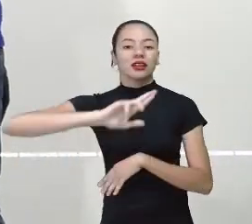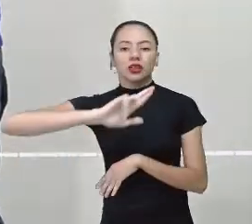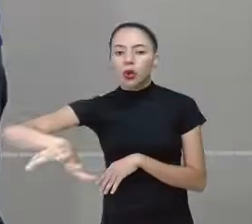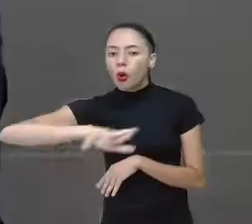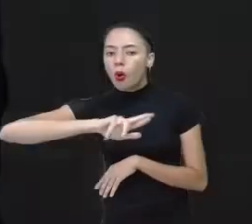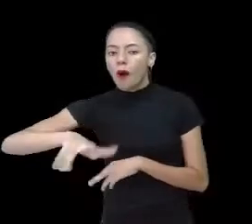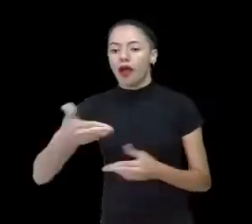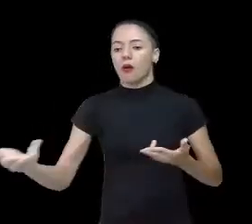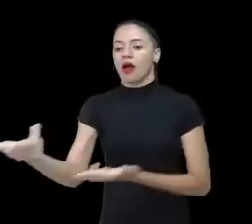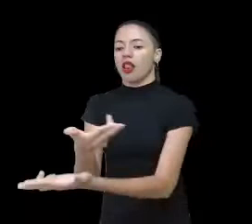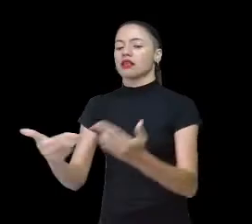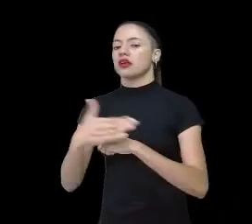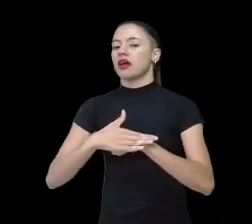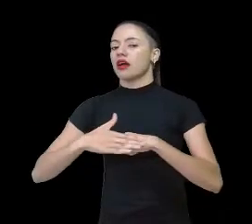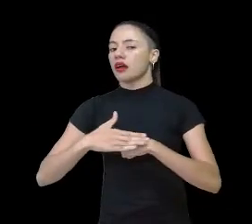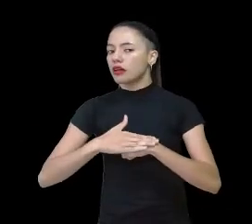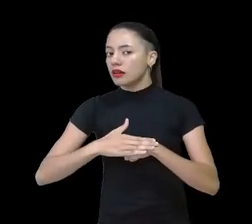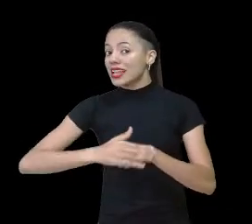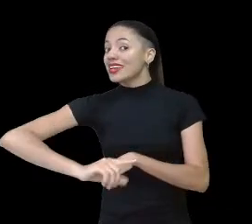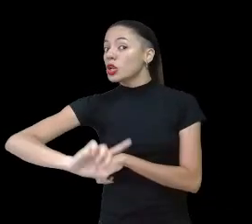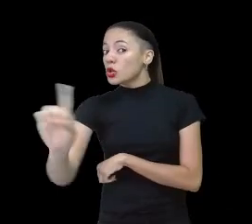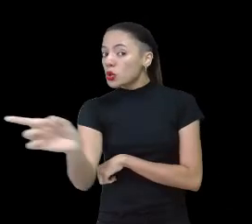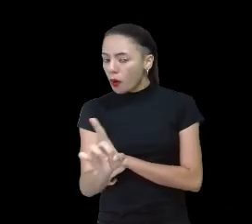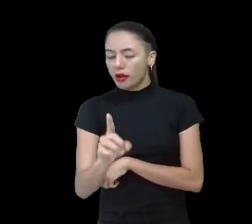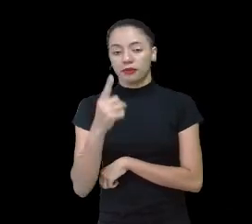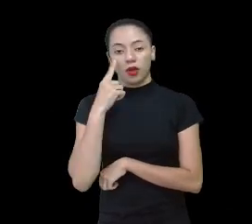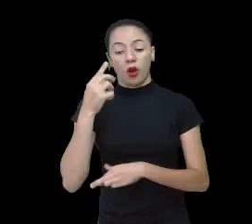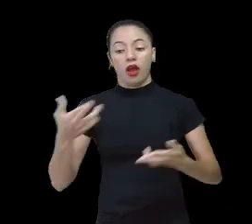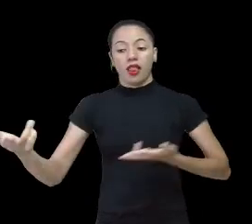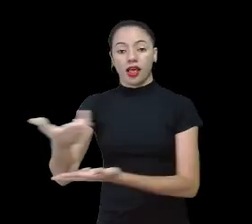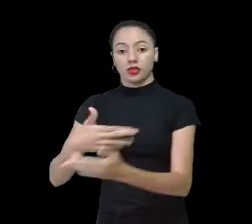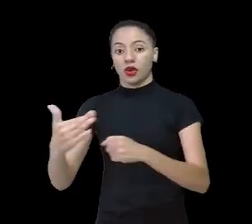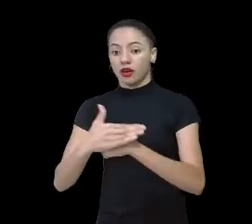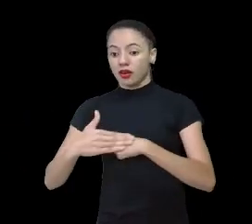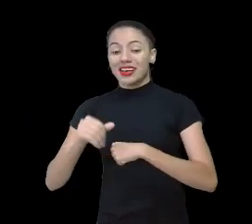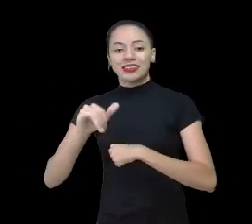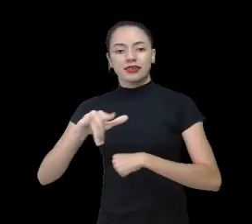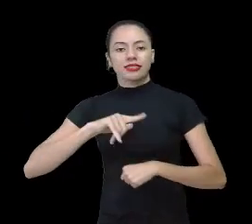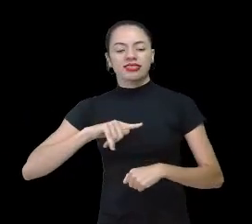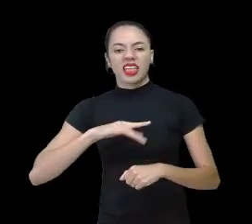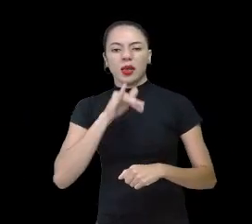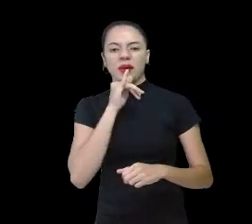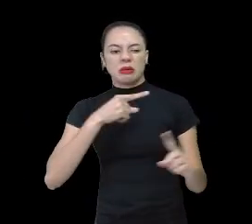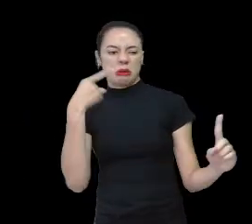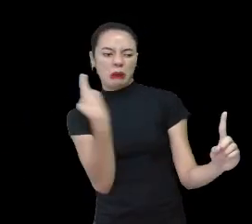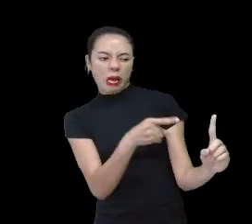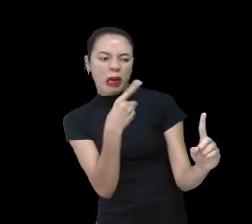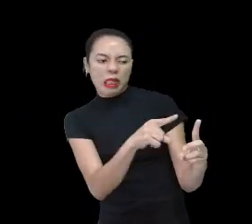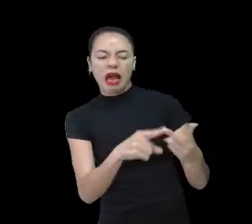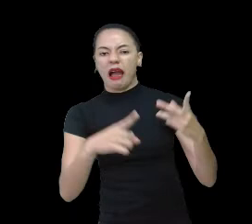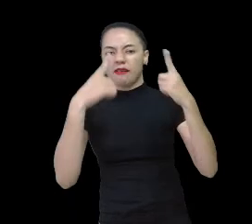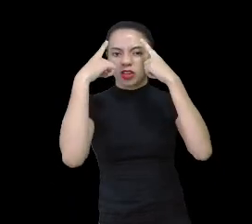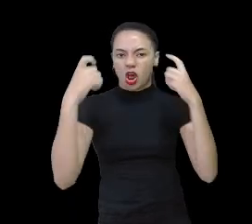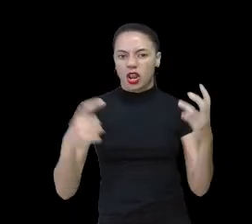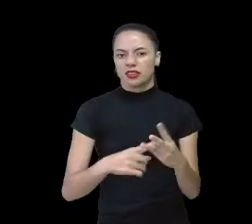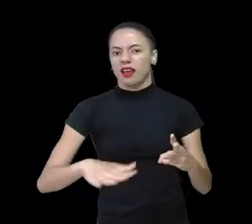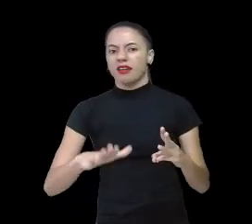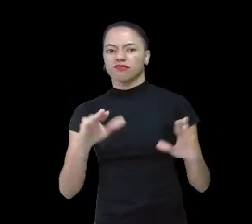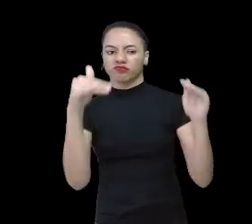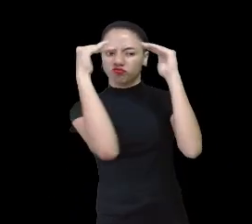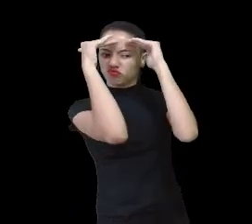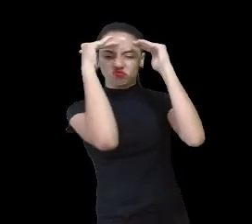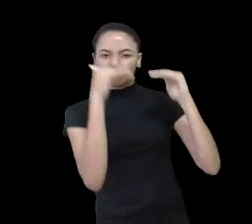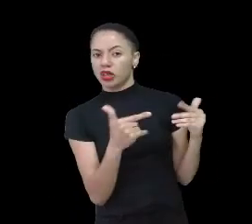relação afetiva. A gente não pode falar numa relação afetiva se existe abuso verbal, violência, desrespeito, abuso